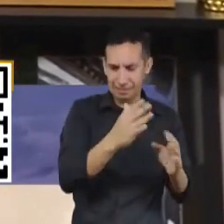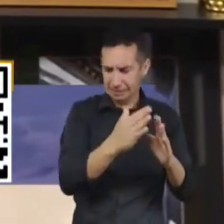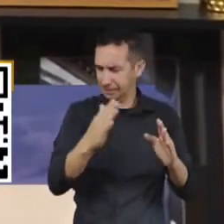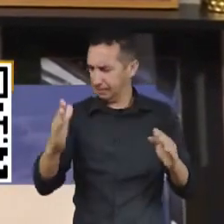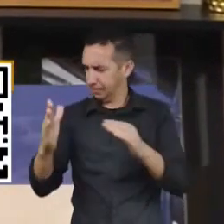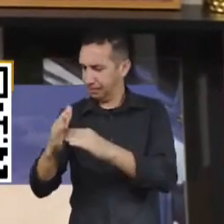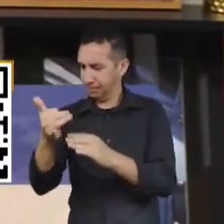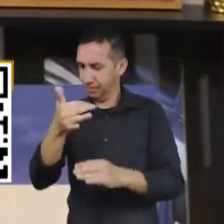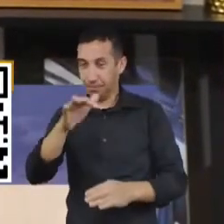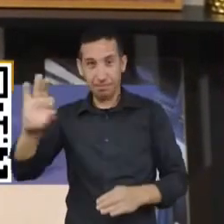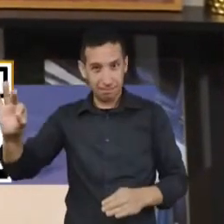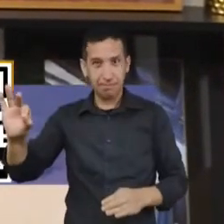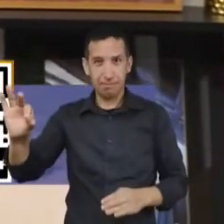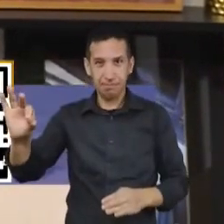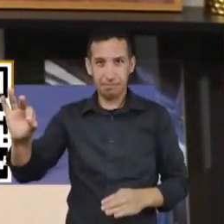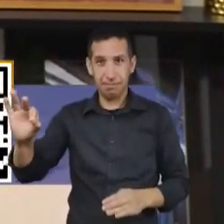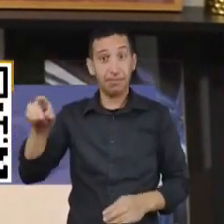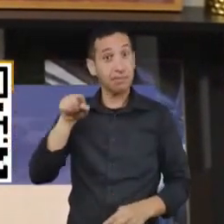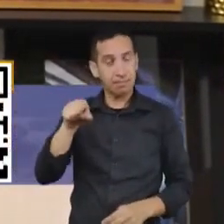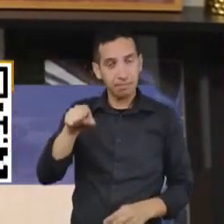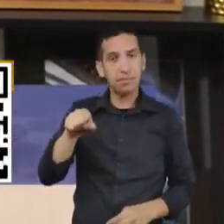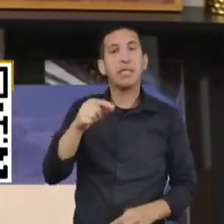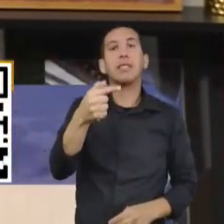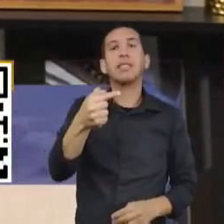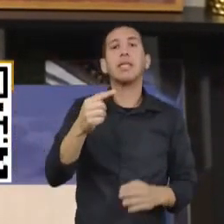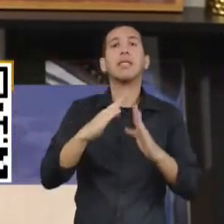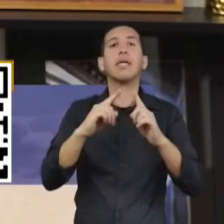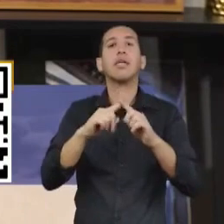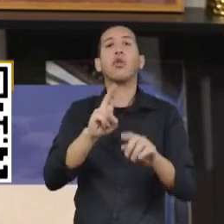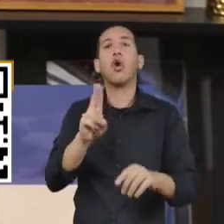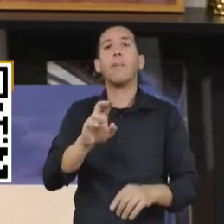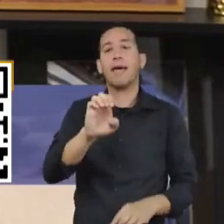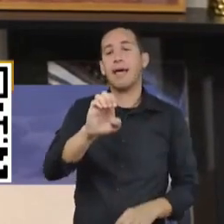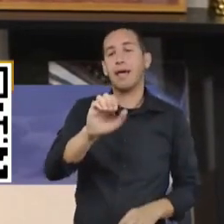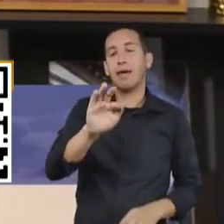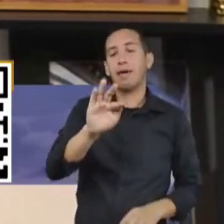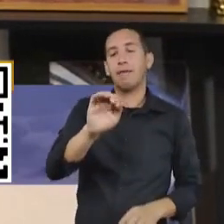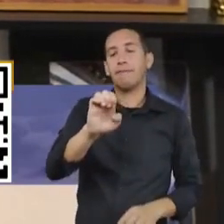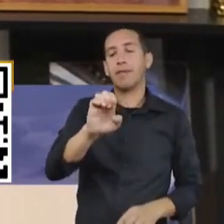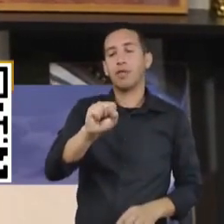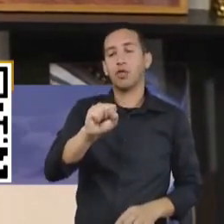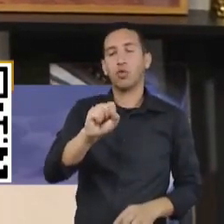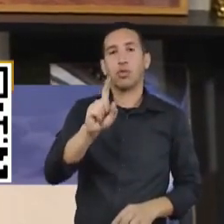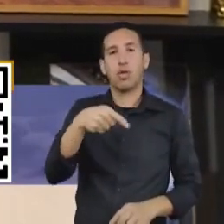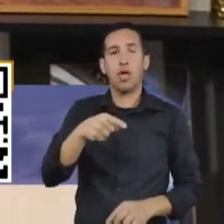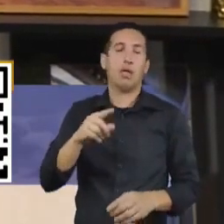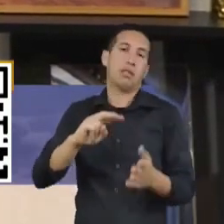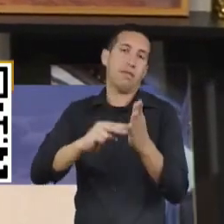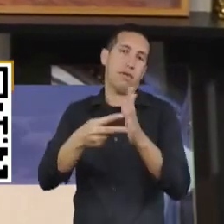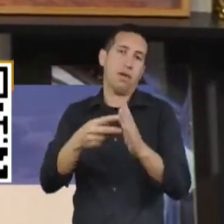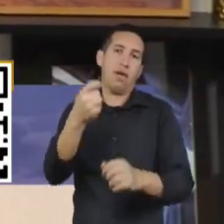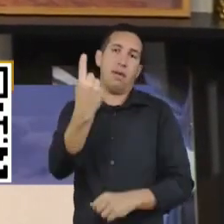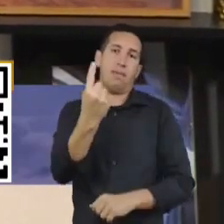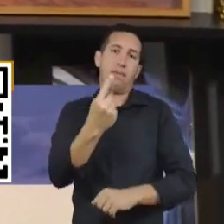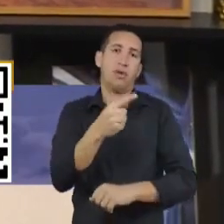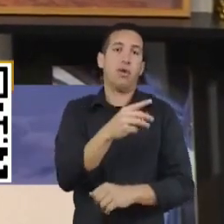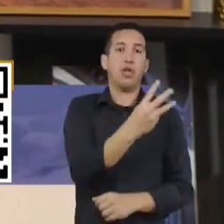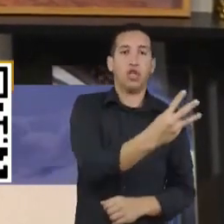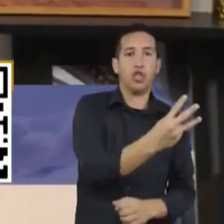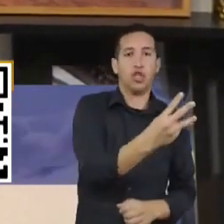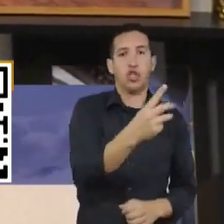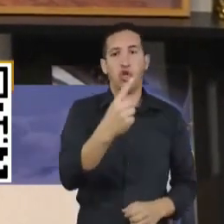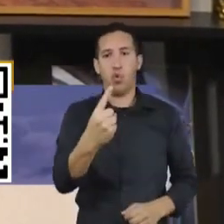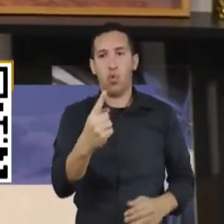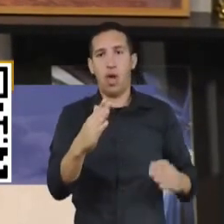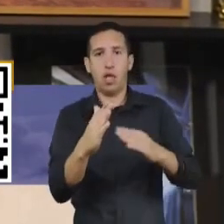sua primeira fase chamada lá nas sete igrejas chamada de Éfeso aqui é o primeiro selo primeiro selo vai do